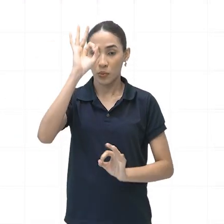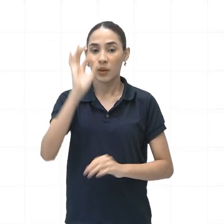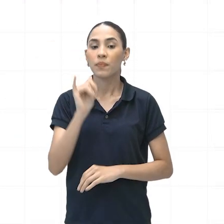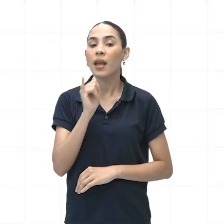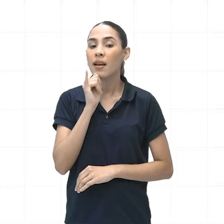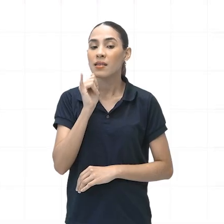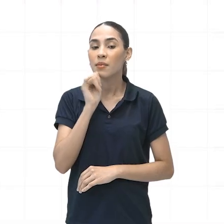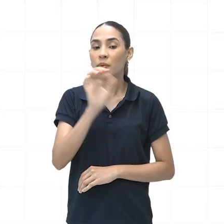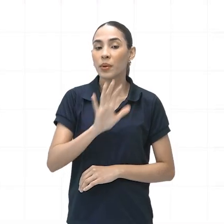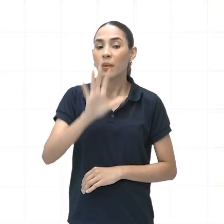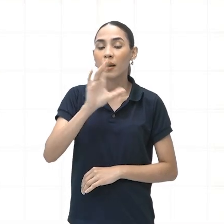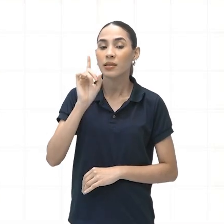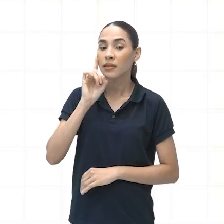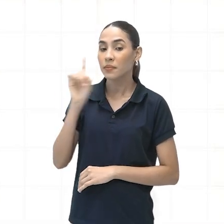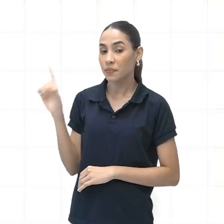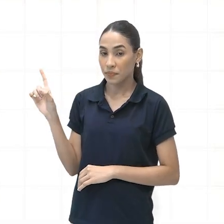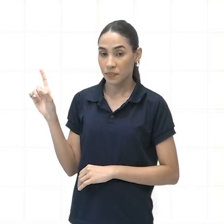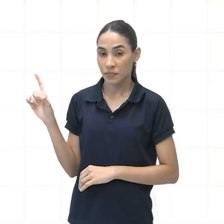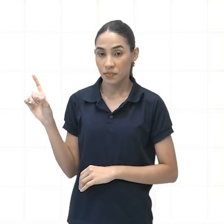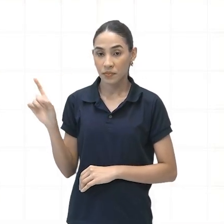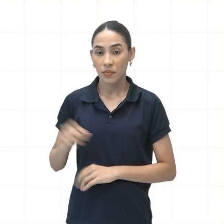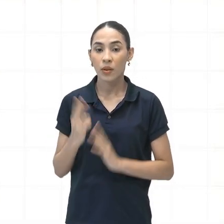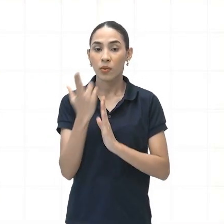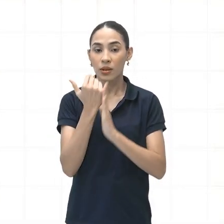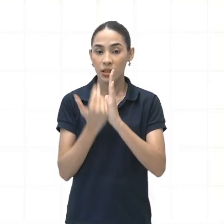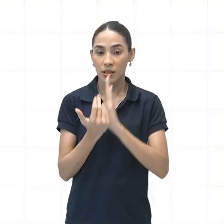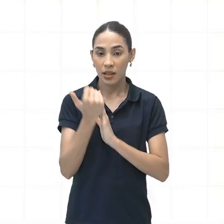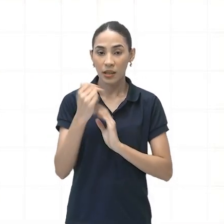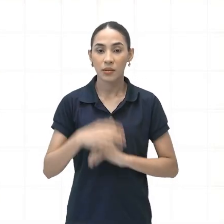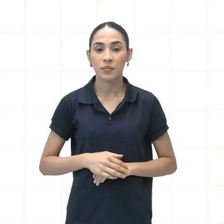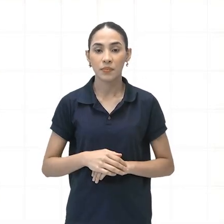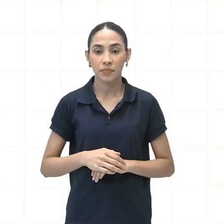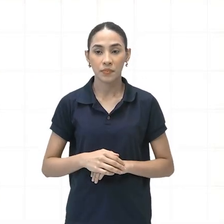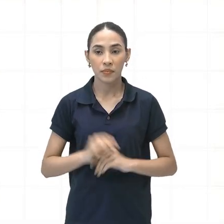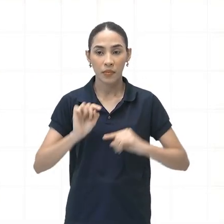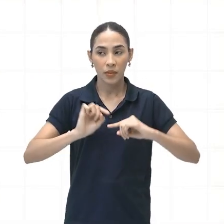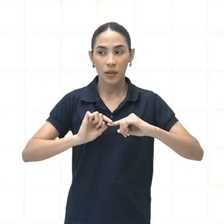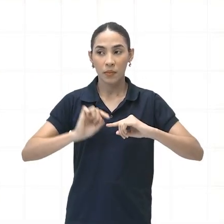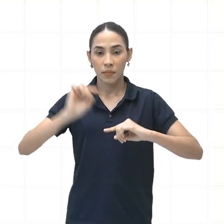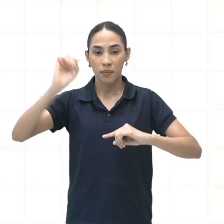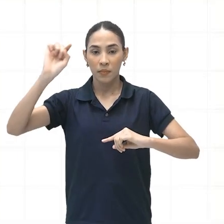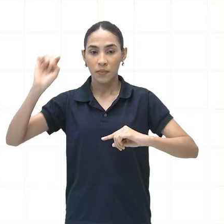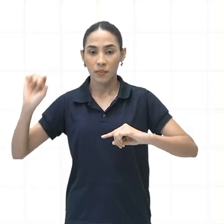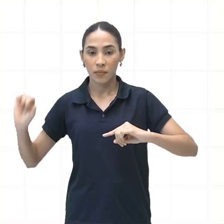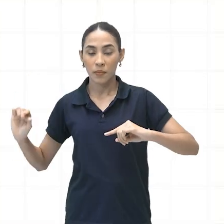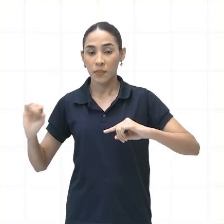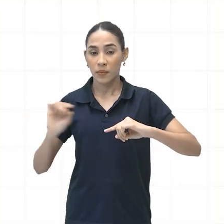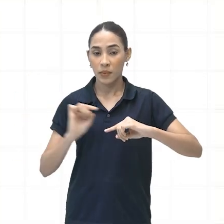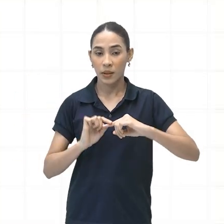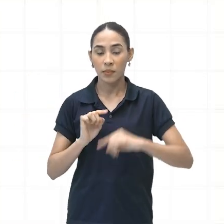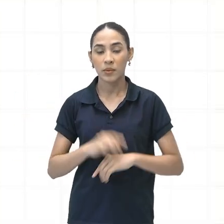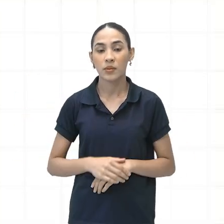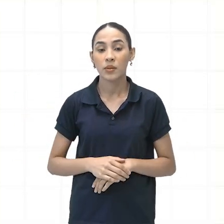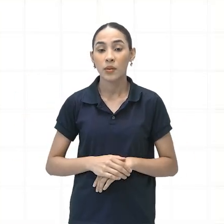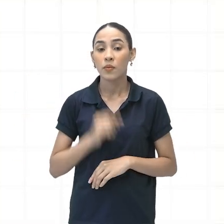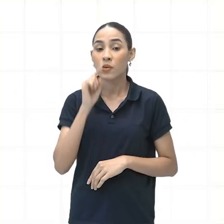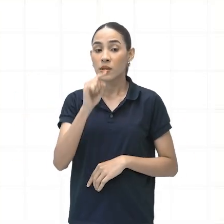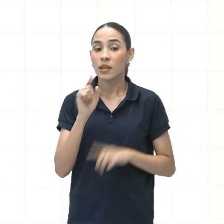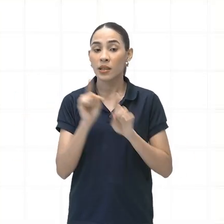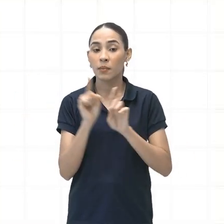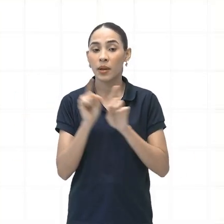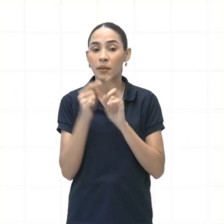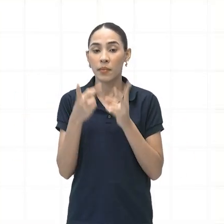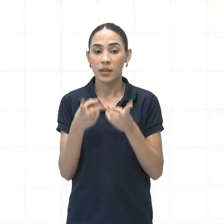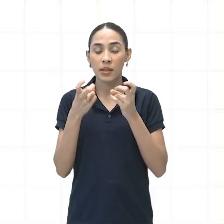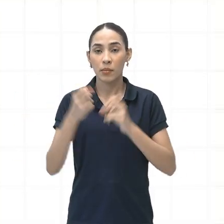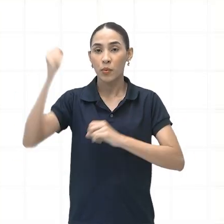a imagem, né, um desenho de uma pirâmide e você também está